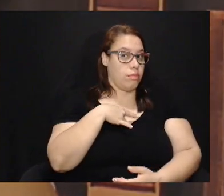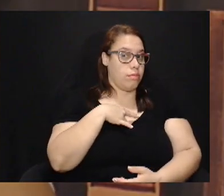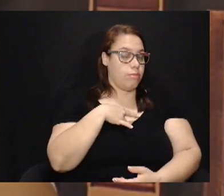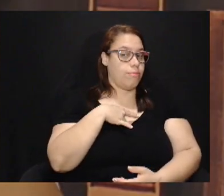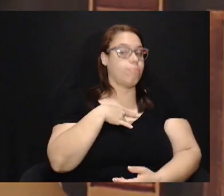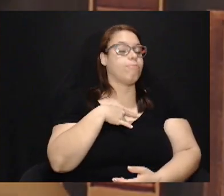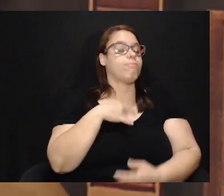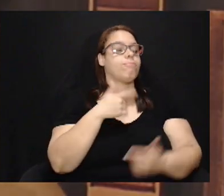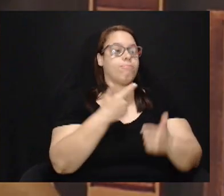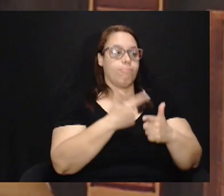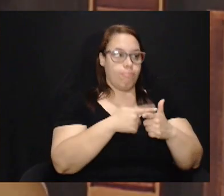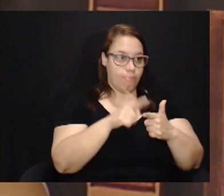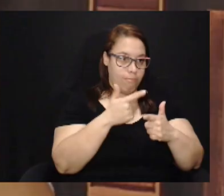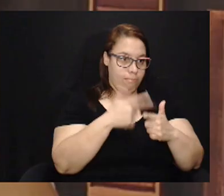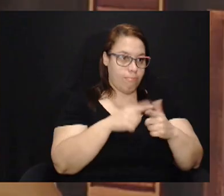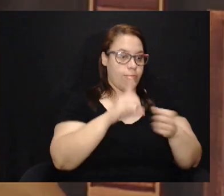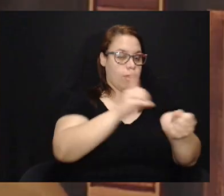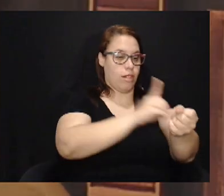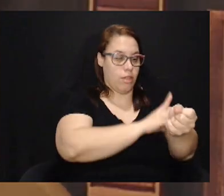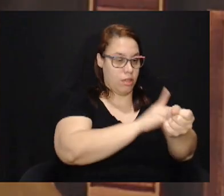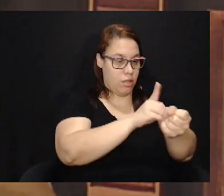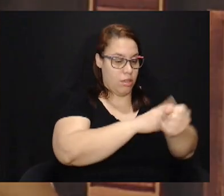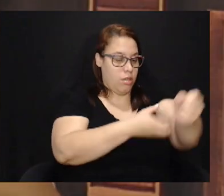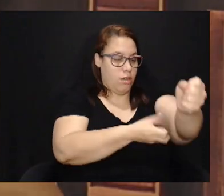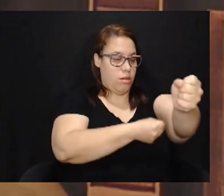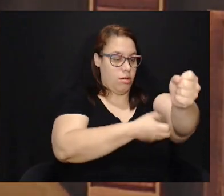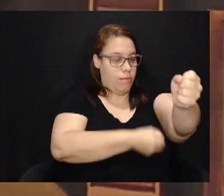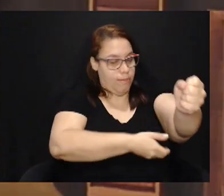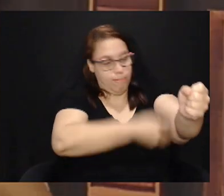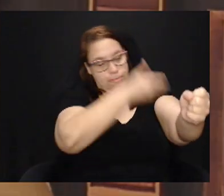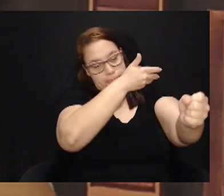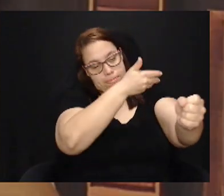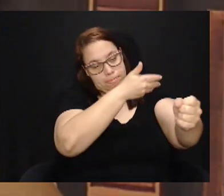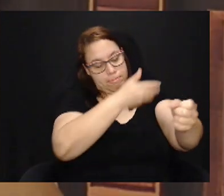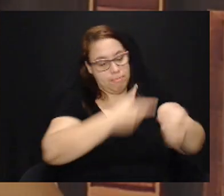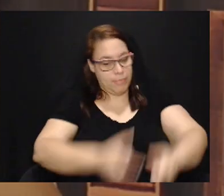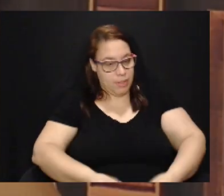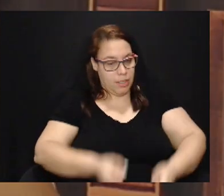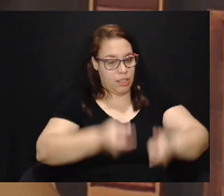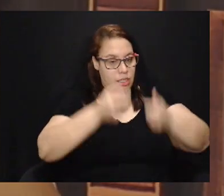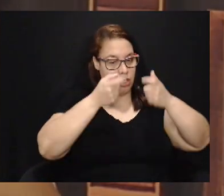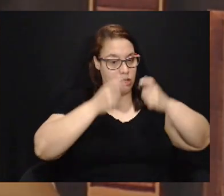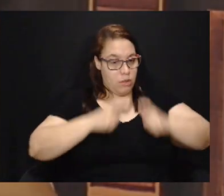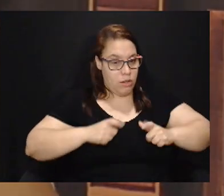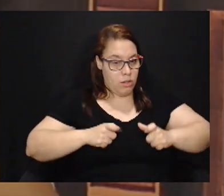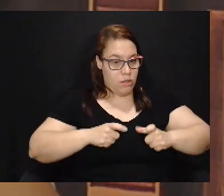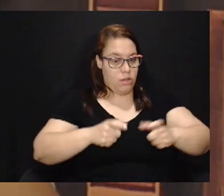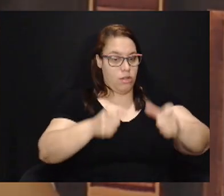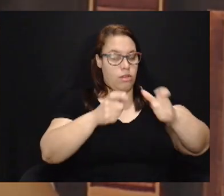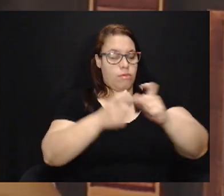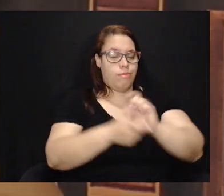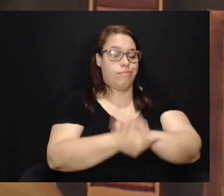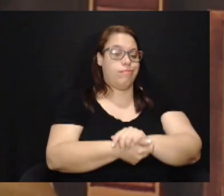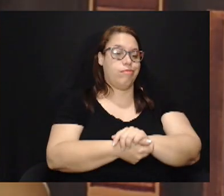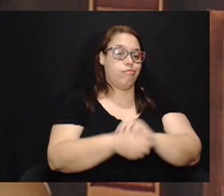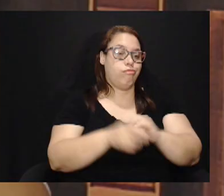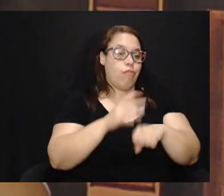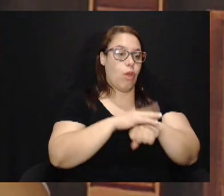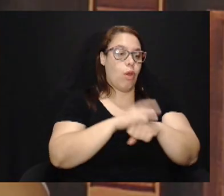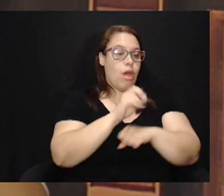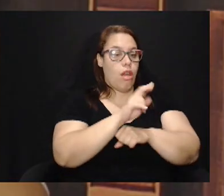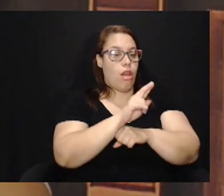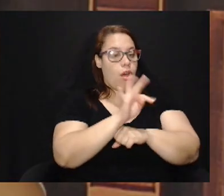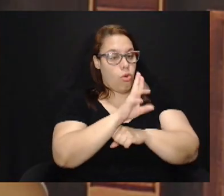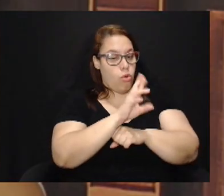como diabetes, hipertensão arterial, câncer, doenças autoimunes, que obviamente vai trazer um preço não só